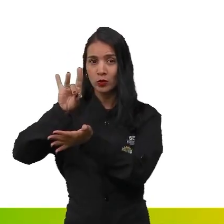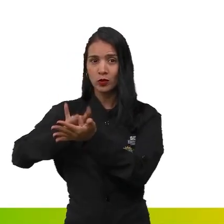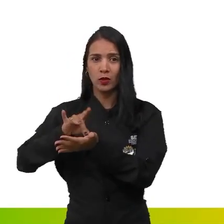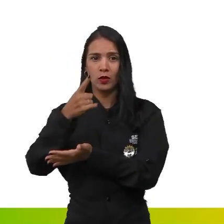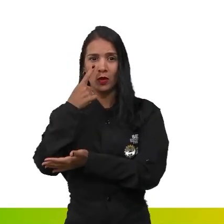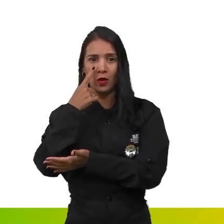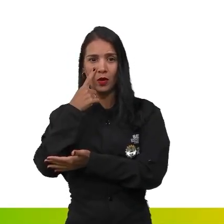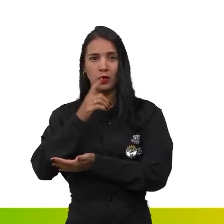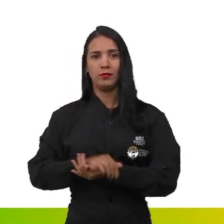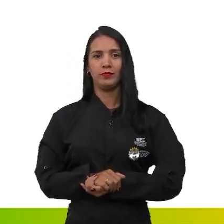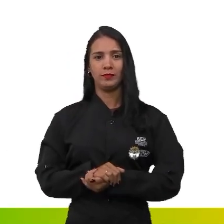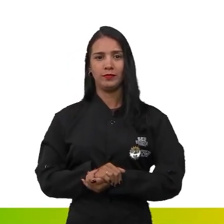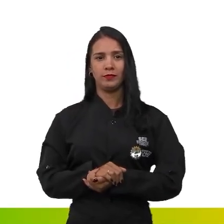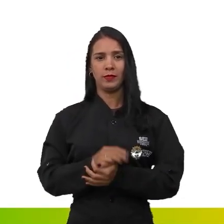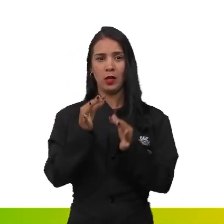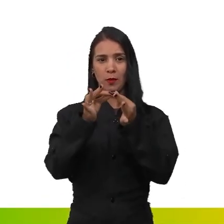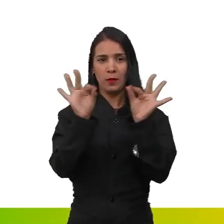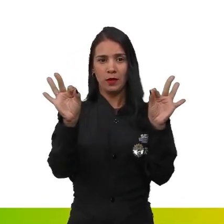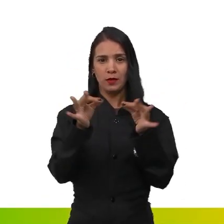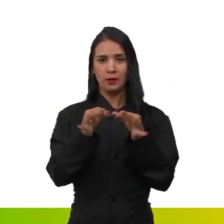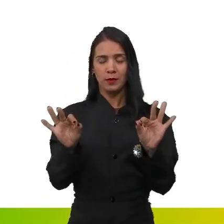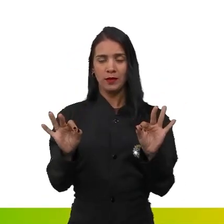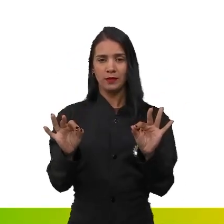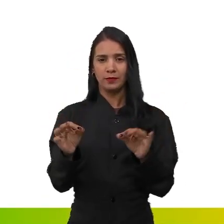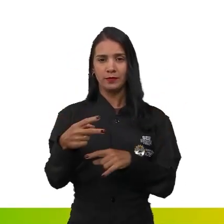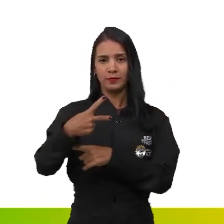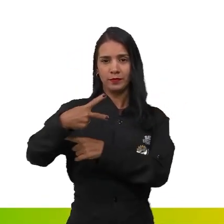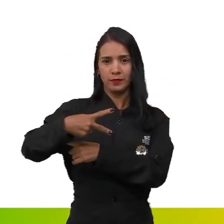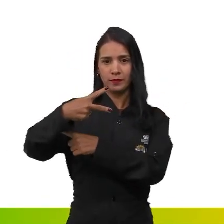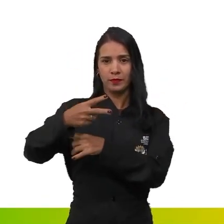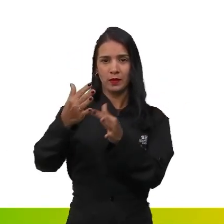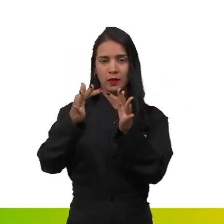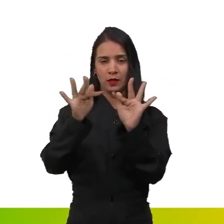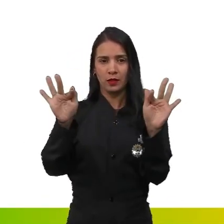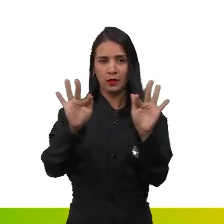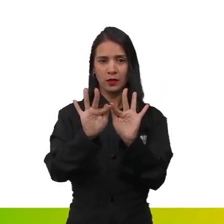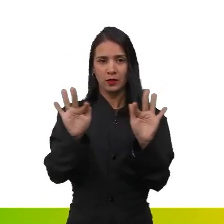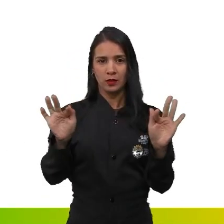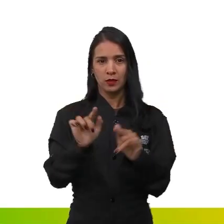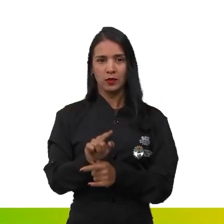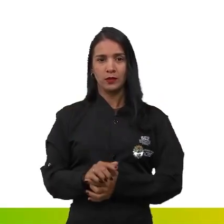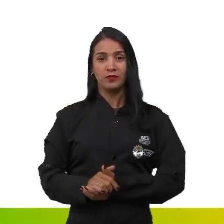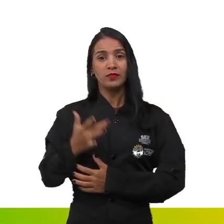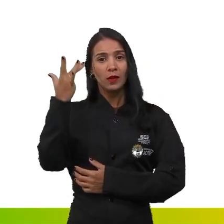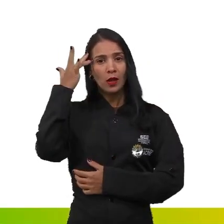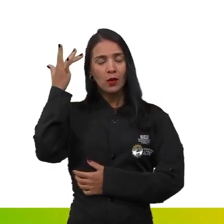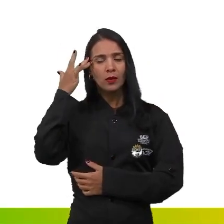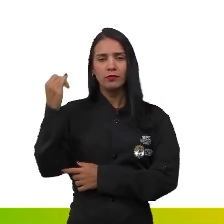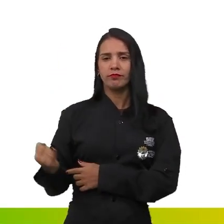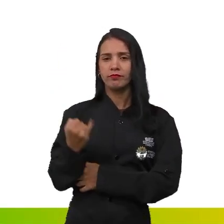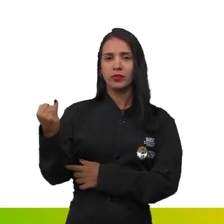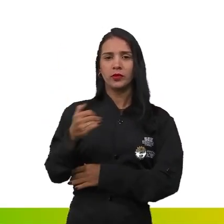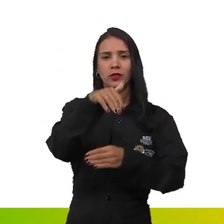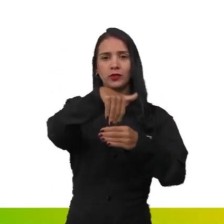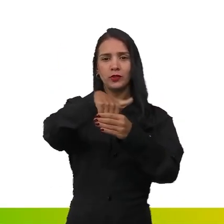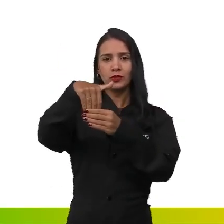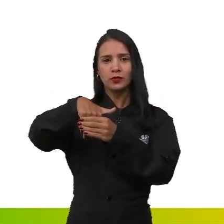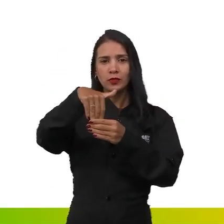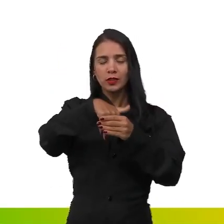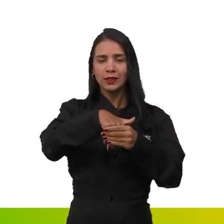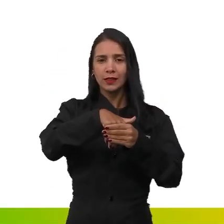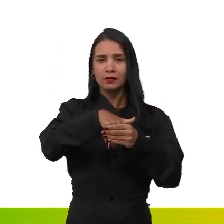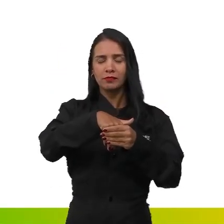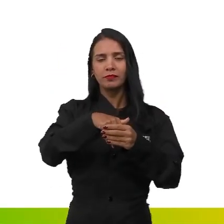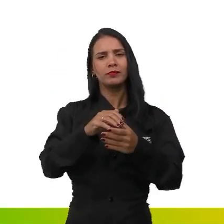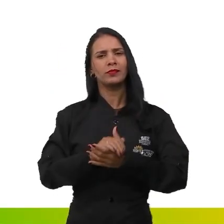de cara, eu identifico que essa oração aqui, essa afirmação, ela é uma afirmação que